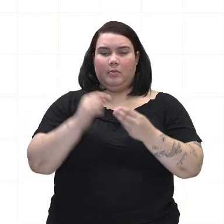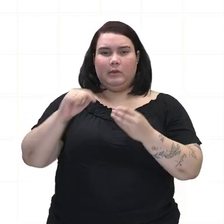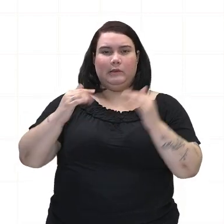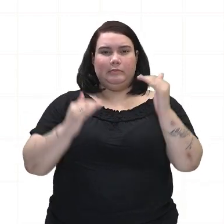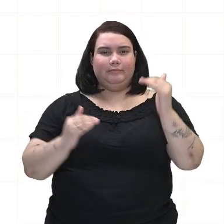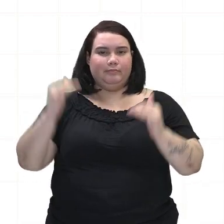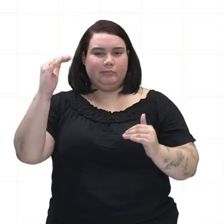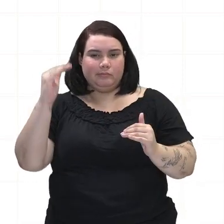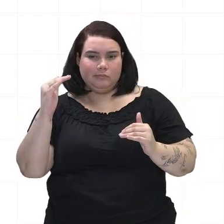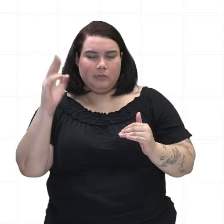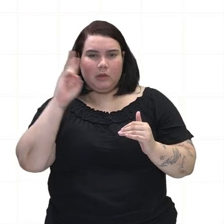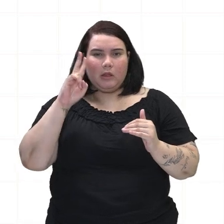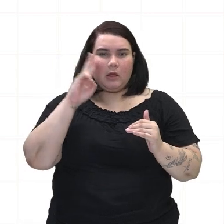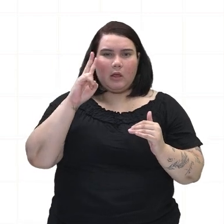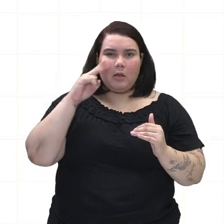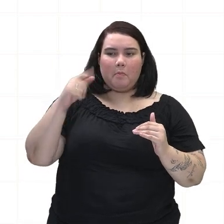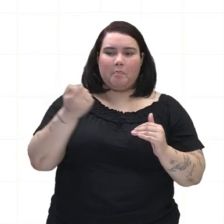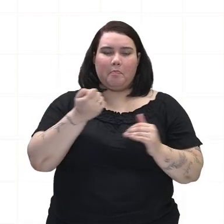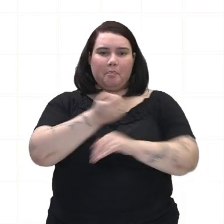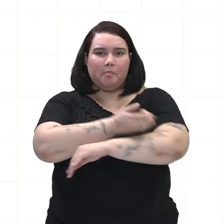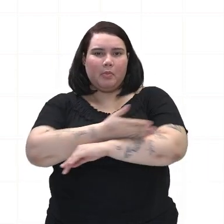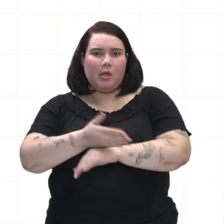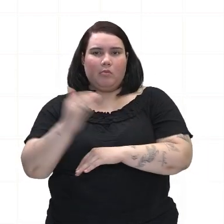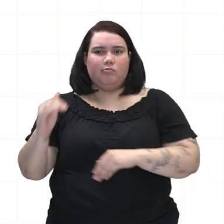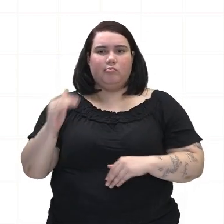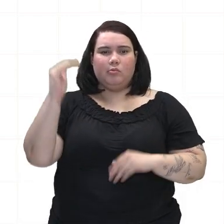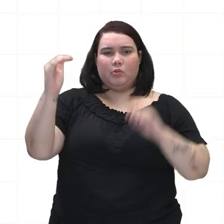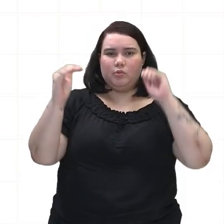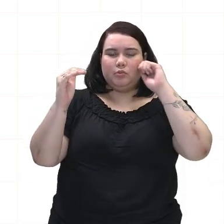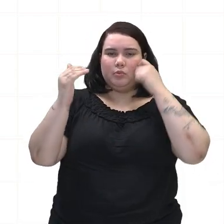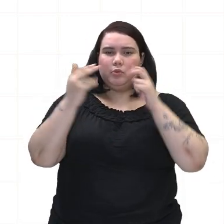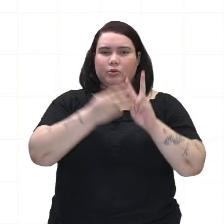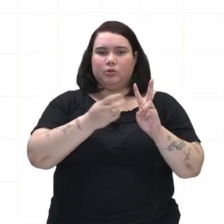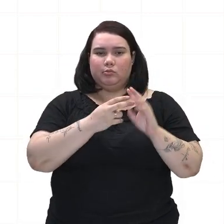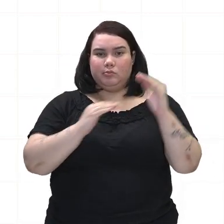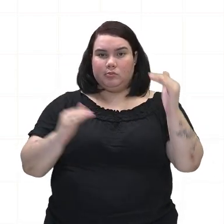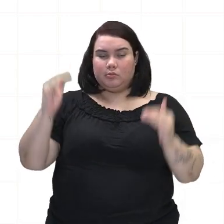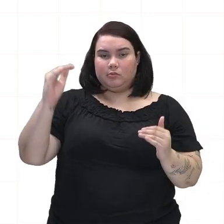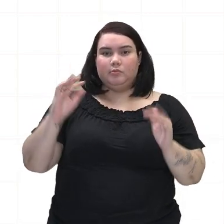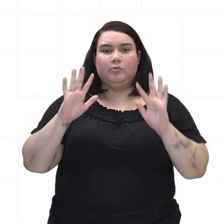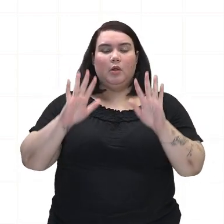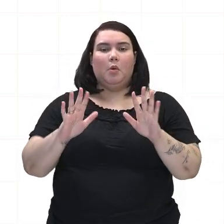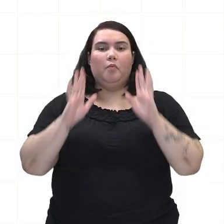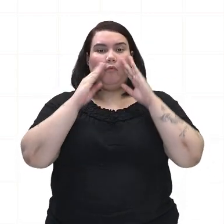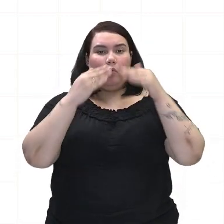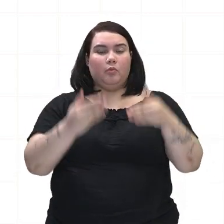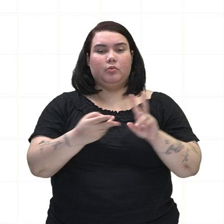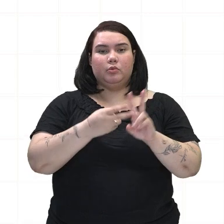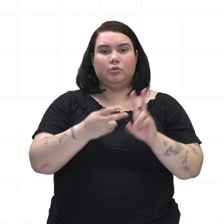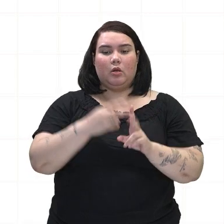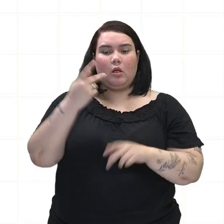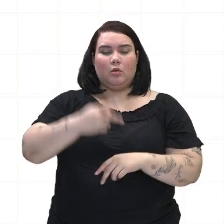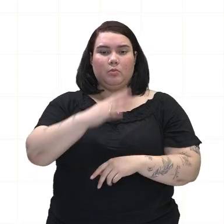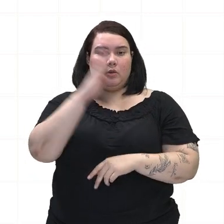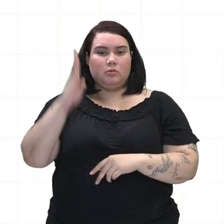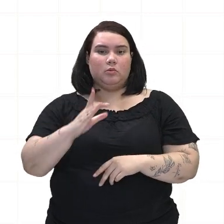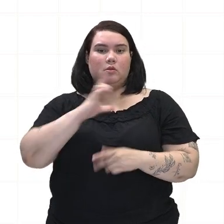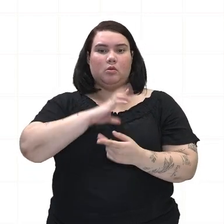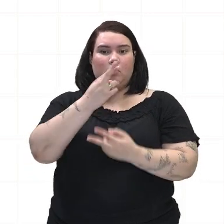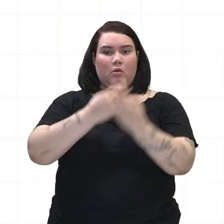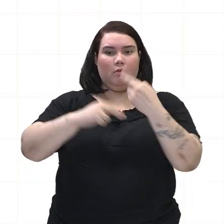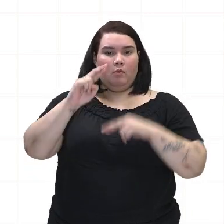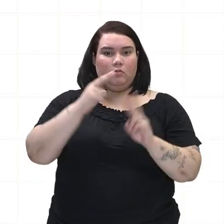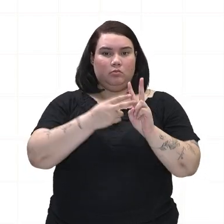e inferioridade do indígena e tudo mais, nós vamos ter, por exemplo, revoltas indígenas. Então, no Brasil, por exemplo,